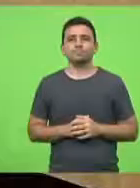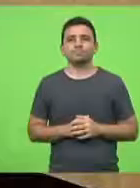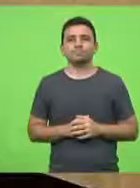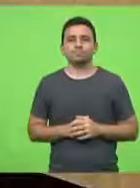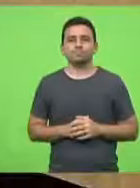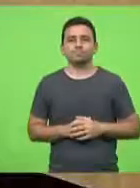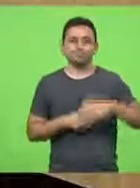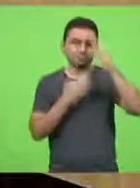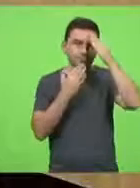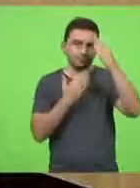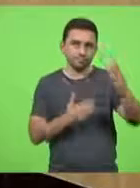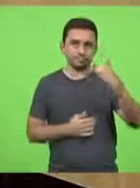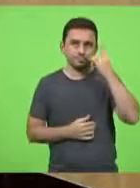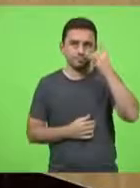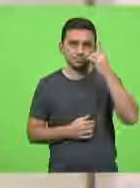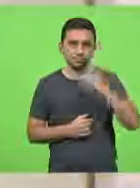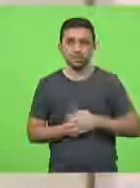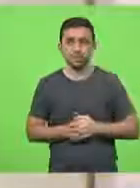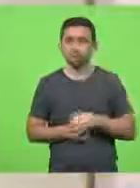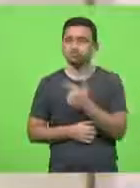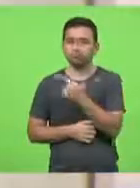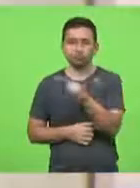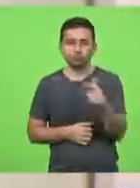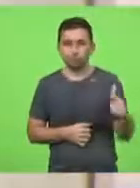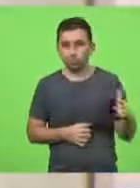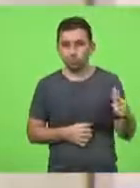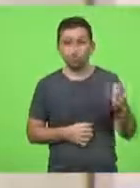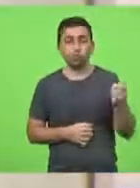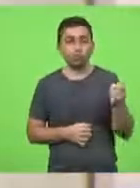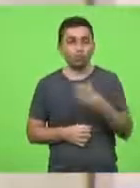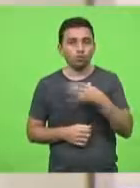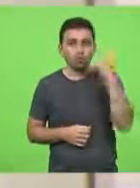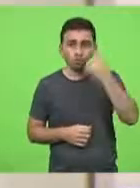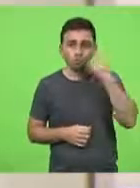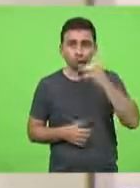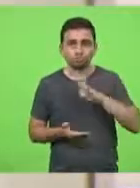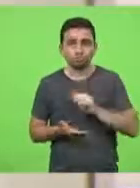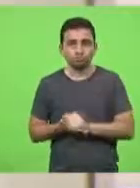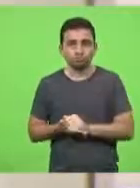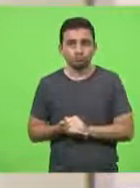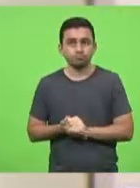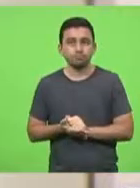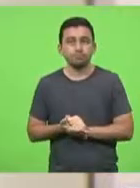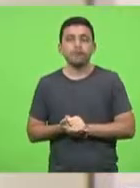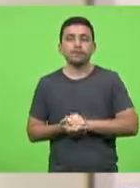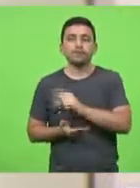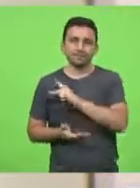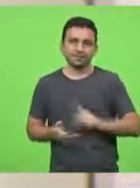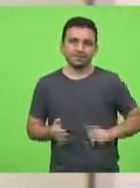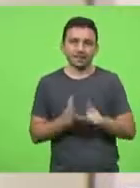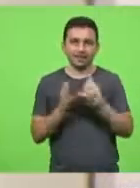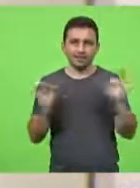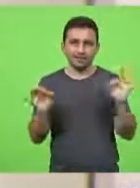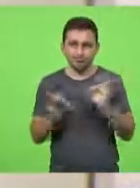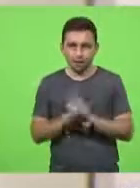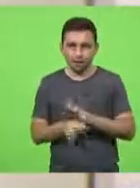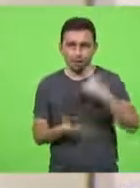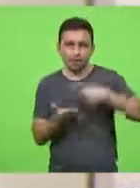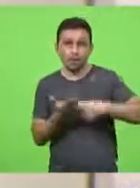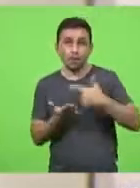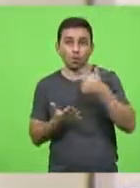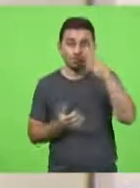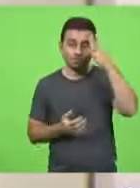Obrigado, deputado. Não havendo novos deputados inscritos, essa presidência, antes de encerrar a sessão, convoca